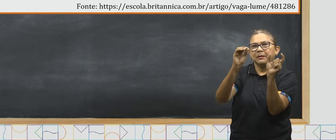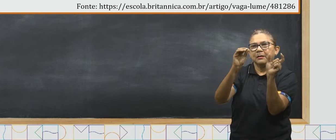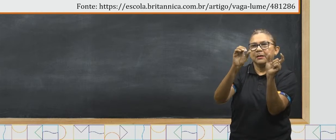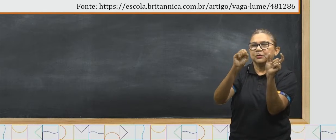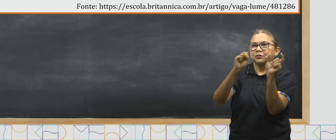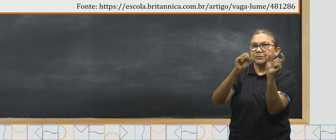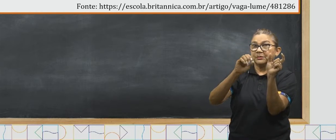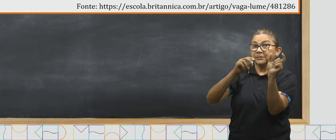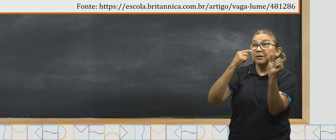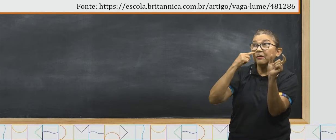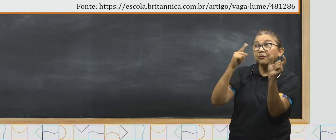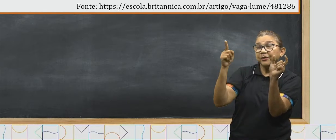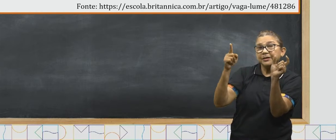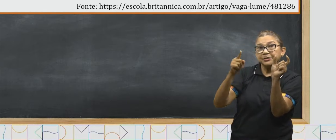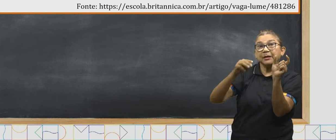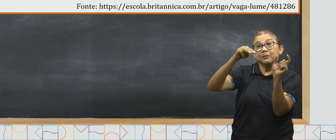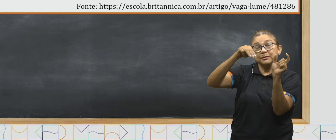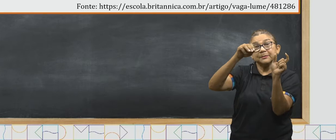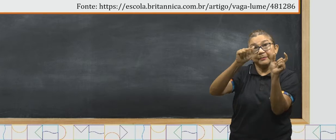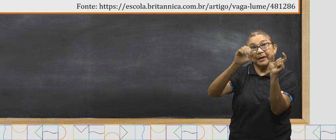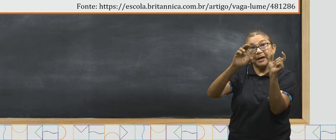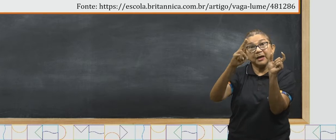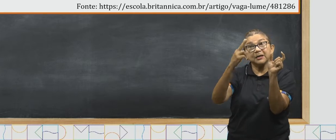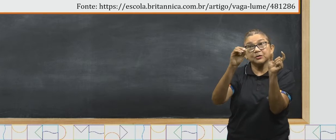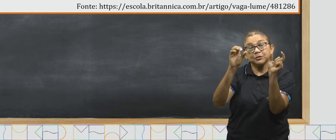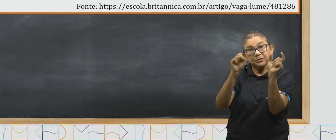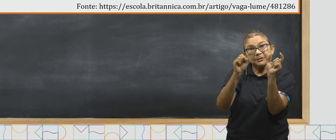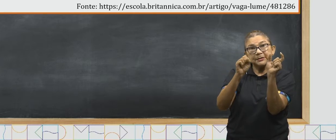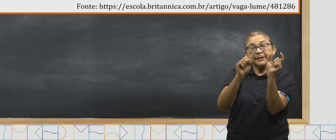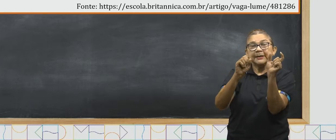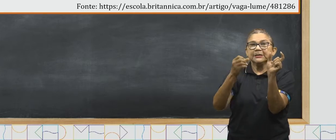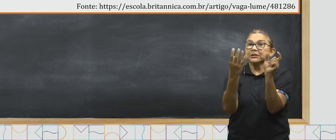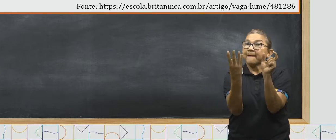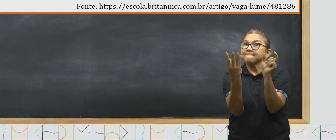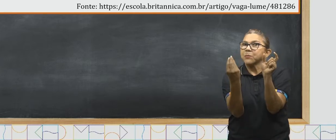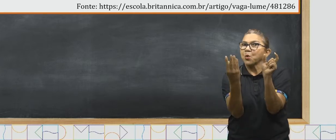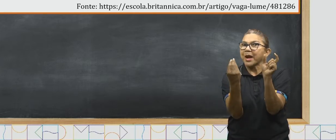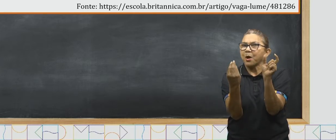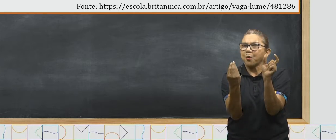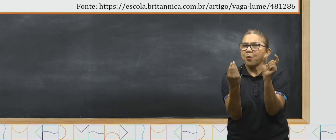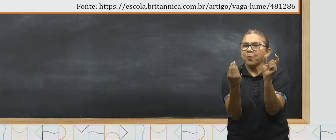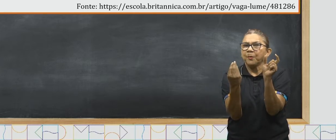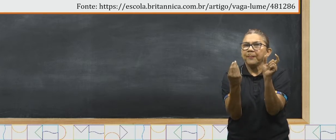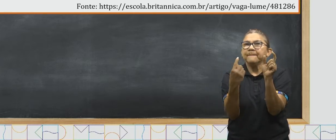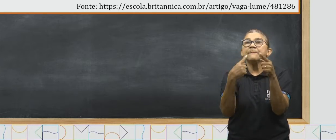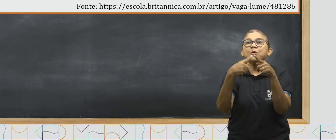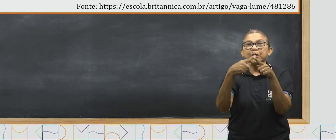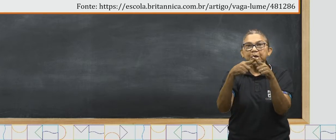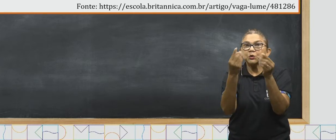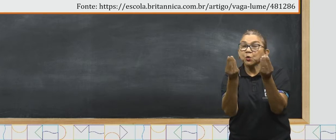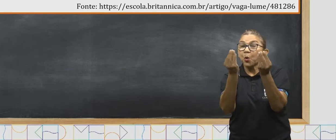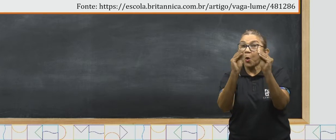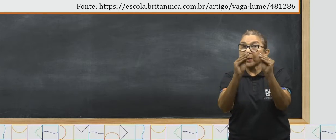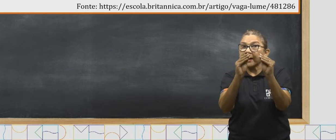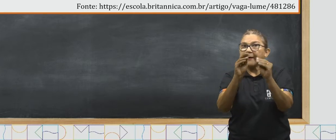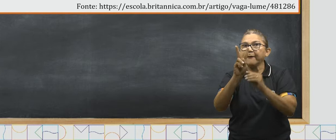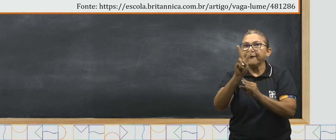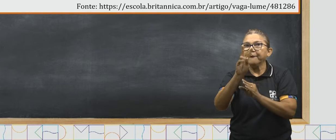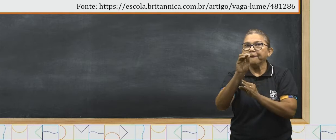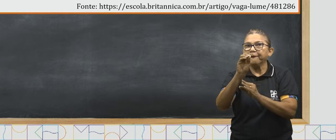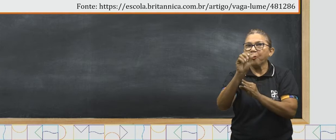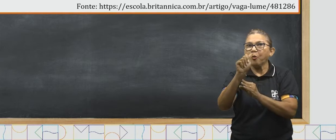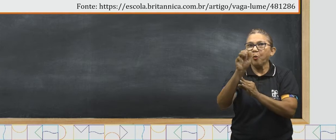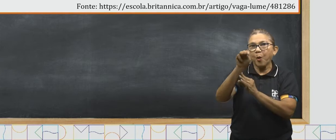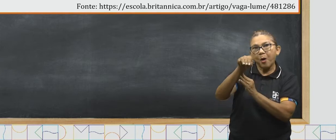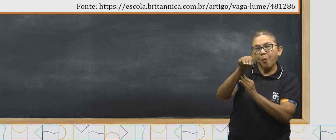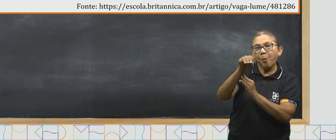substantivo. E este substantivo está no plural. Por isso, o verbo correto é voam e